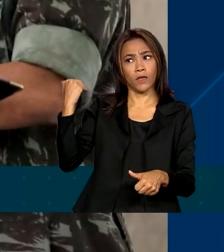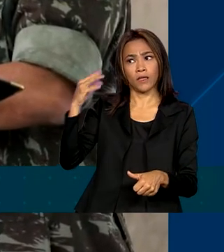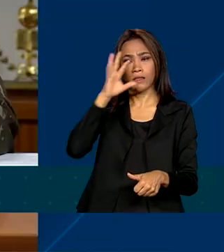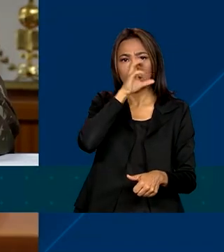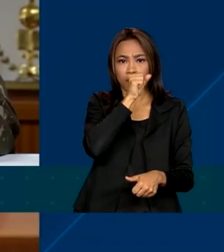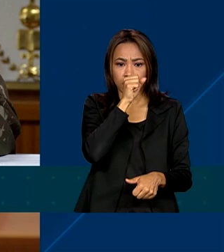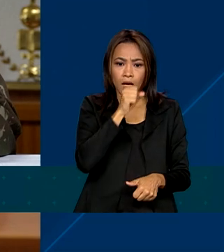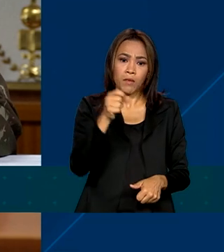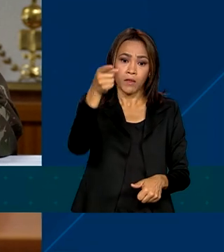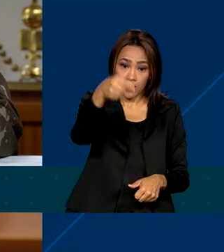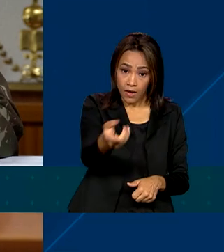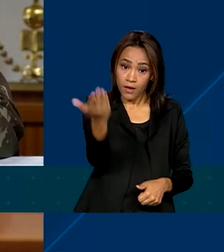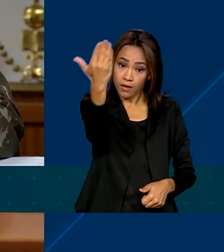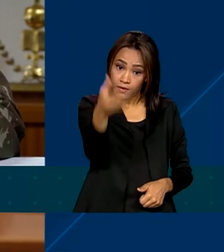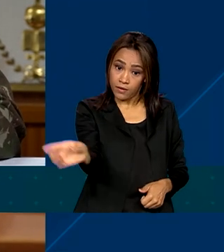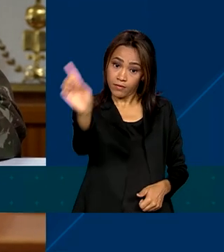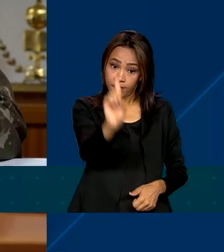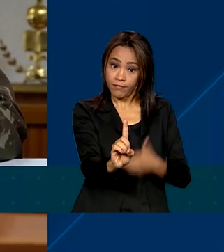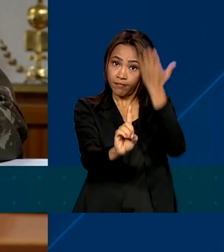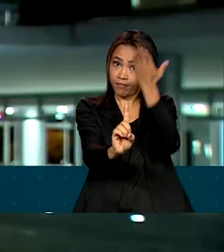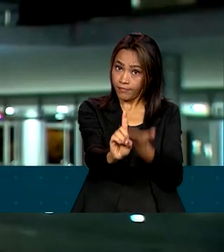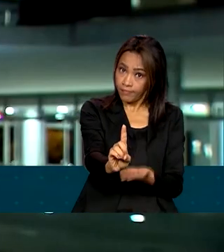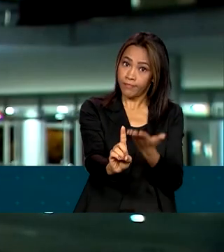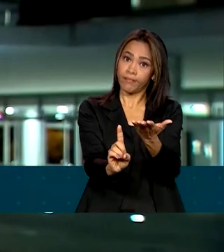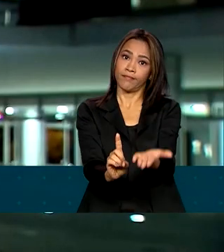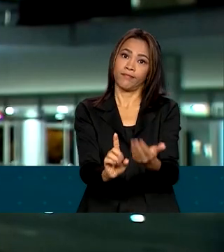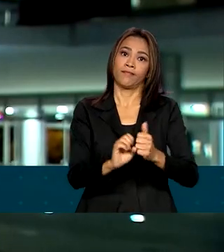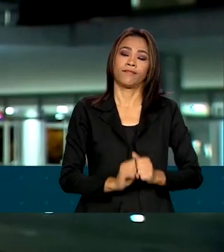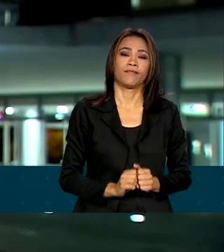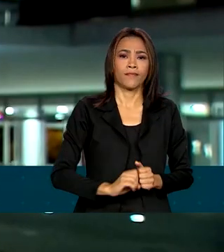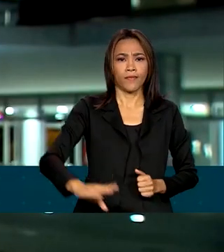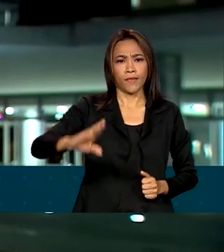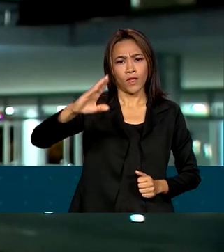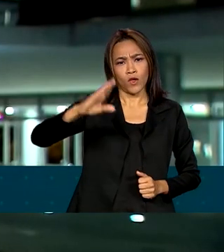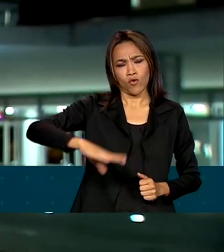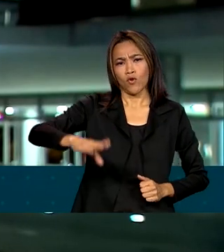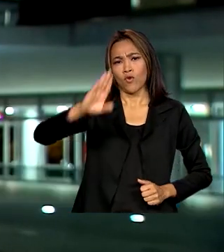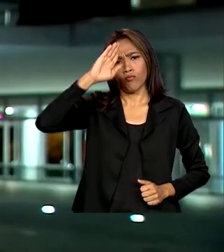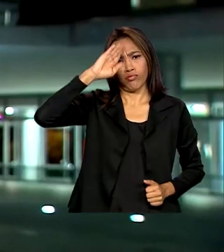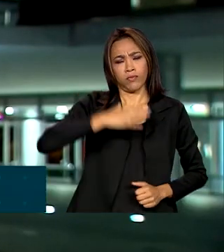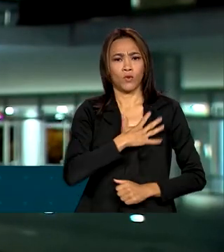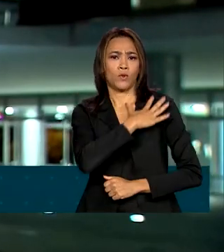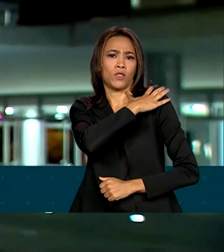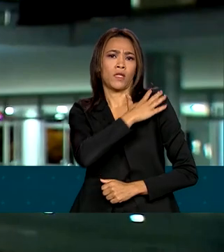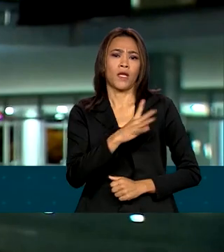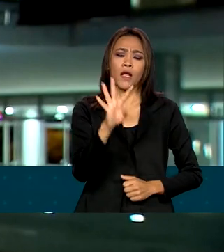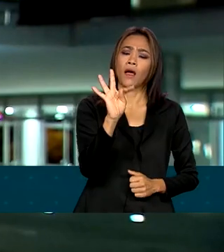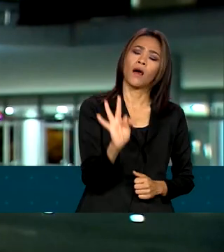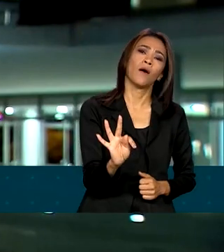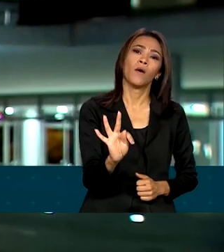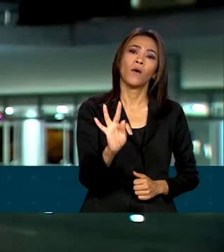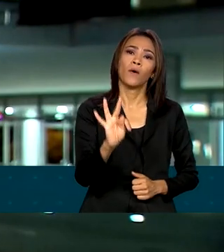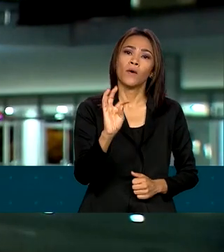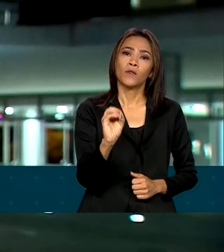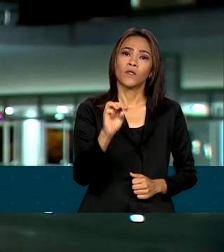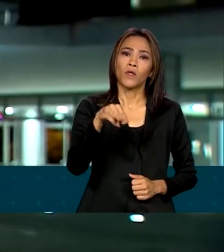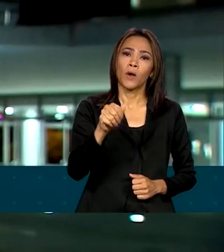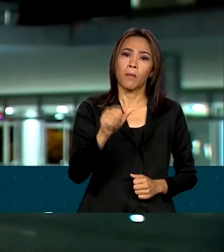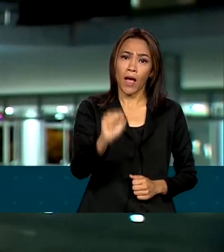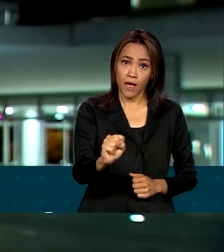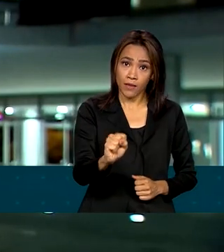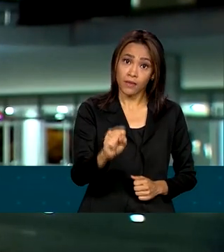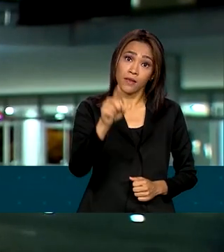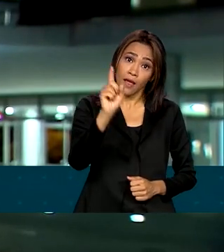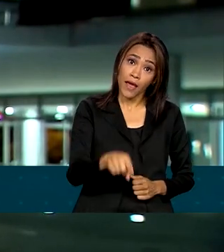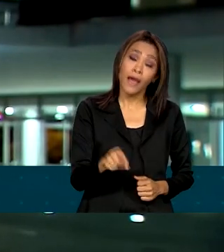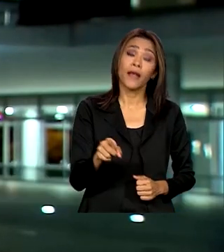Arruda, entra o general Tomás Ribeiro Paiva. O general Tomás Miguel Ribeiro Paiva era o atual comandante do Comando Militar